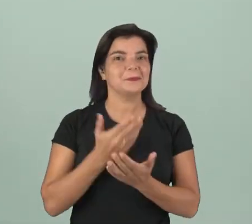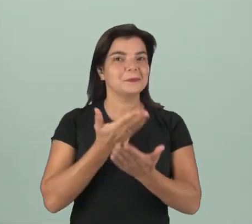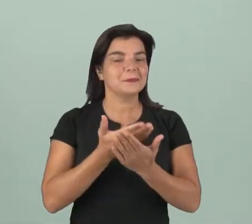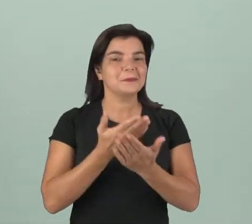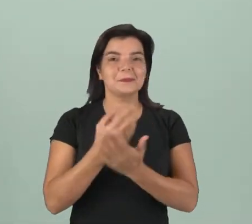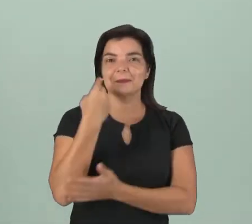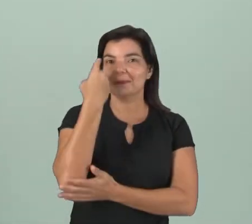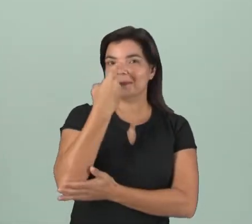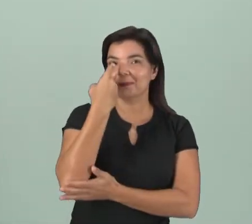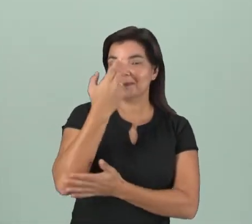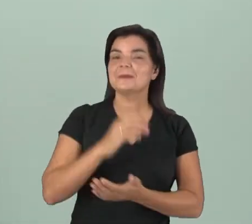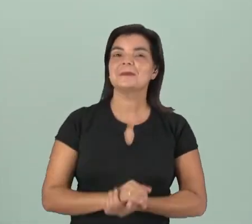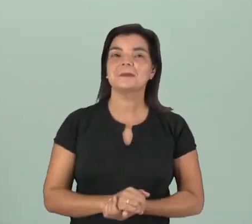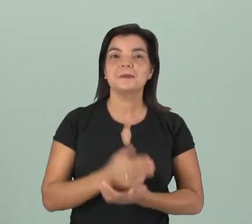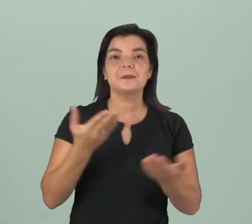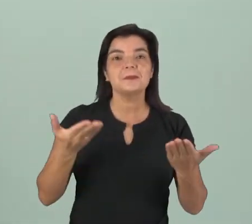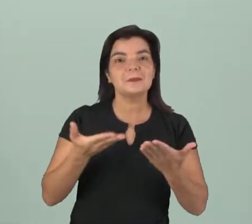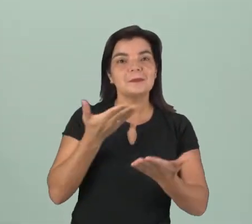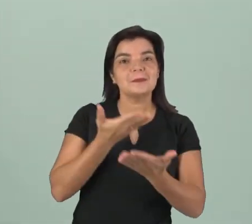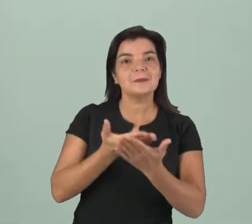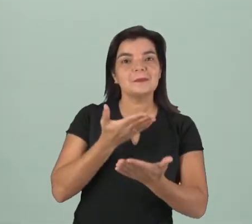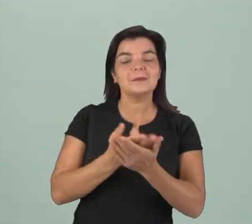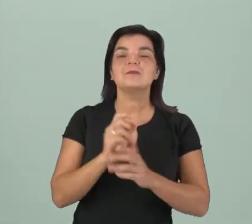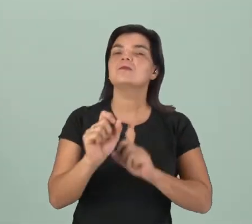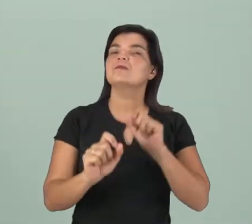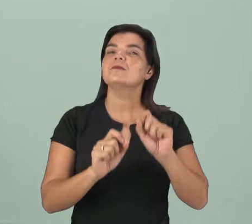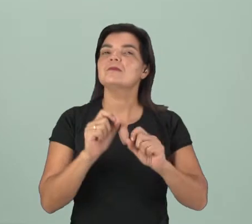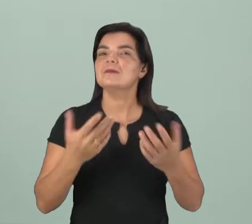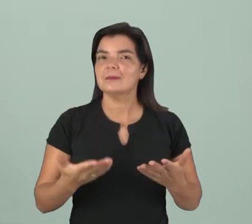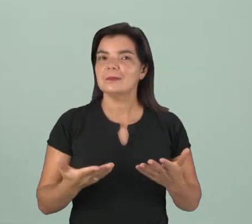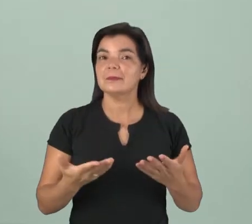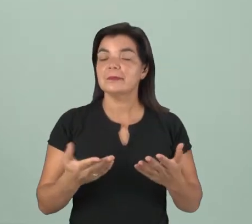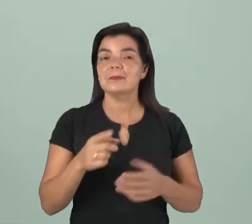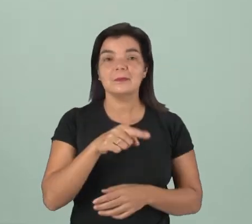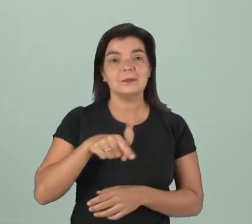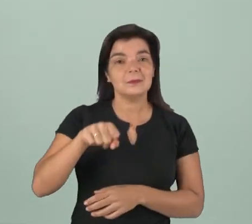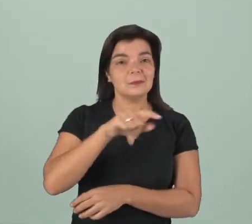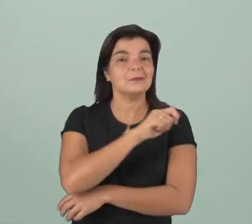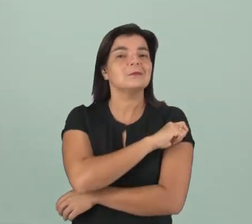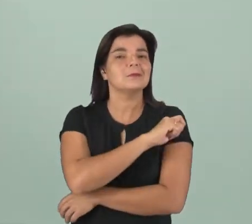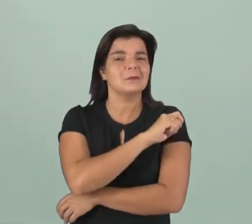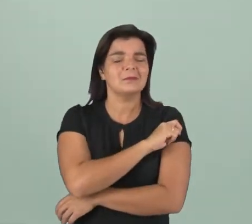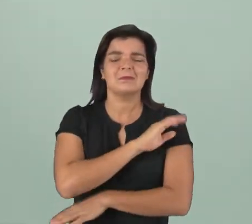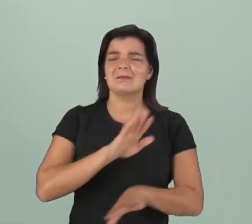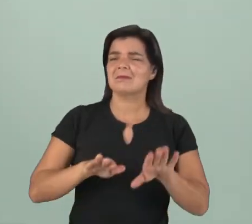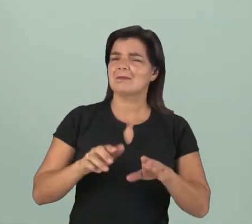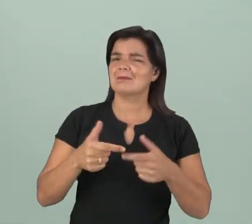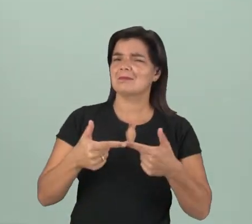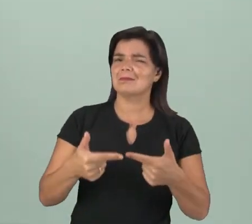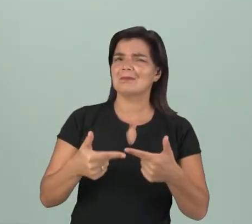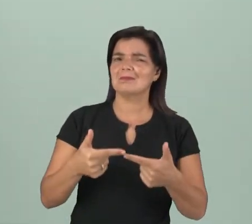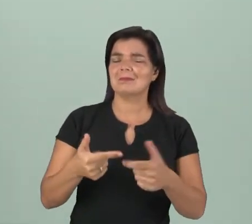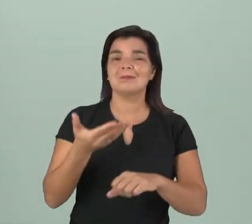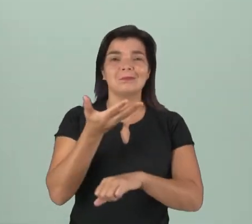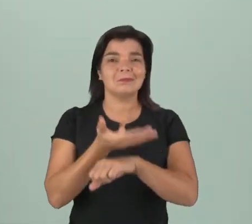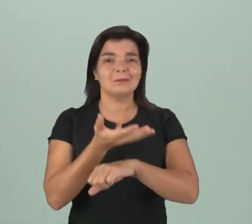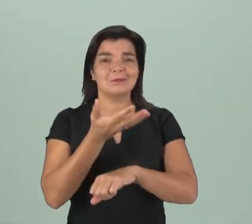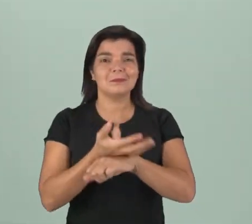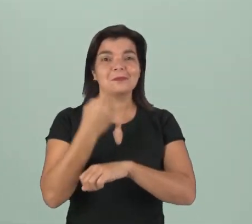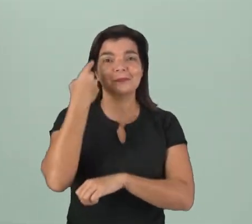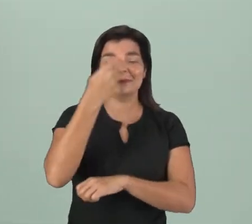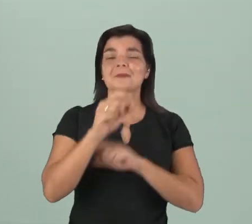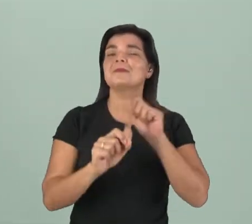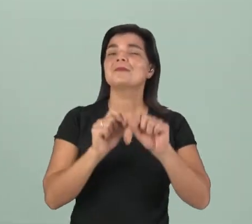espanhol. E hoje nós vamos estudar, uma partezinha que muitos dos alunos consideram chata na língua espanhola, que é um pouco da